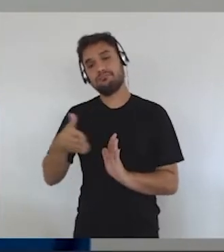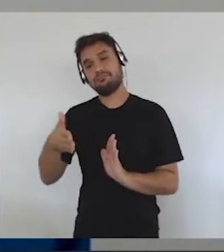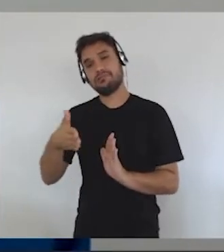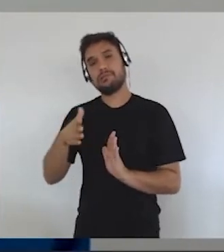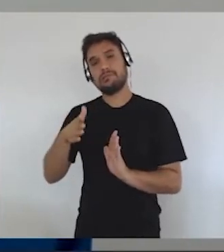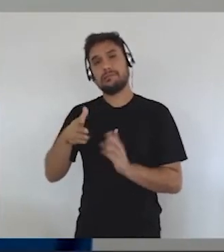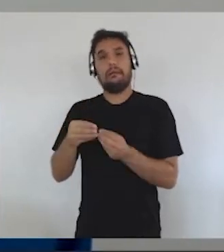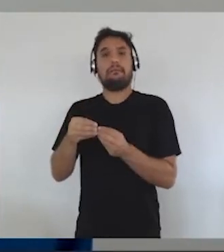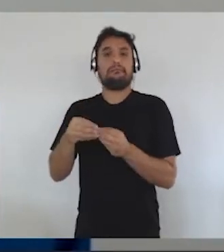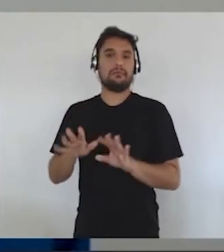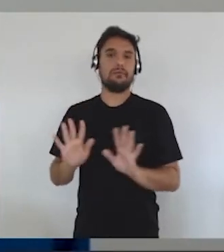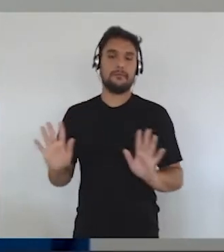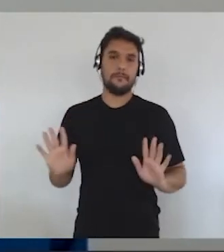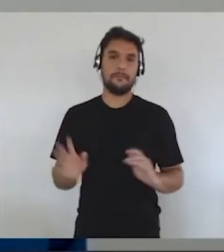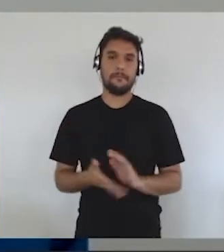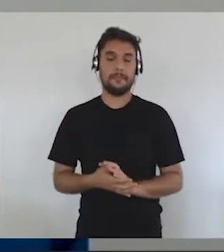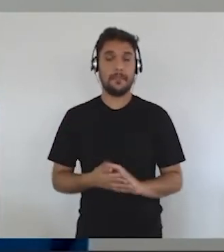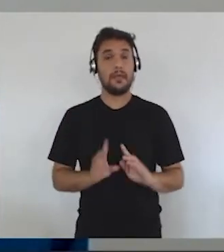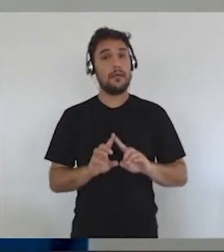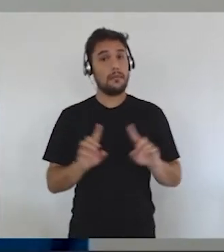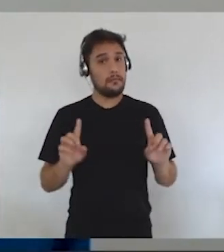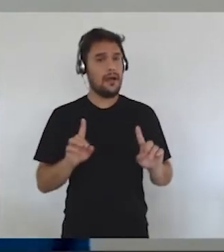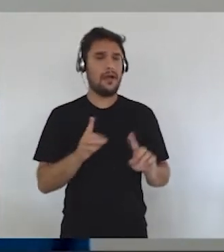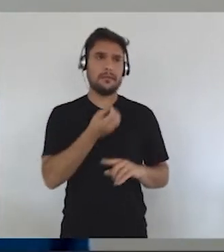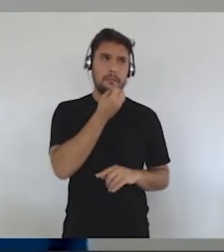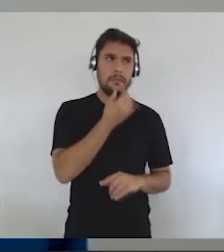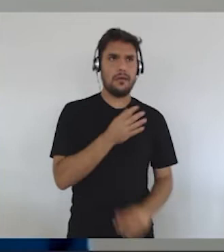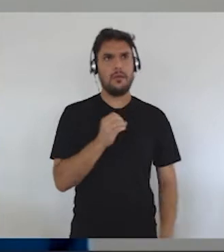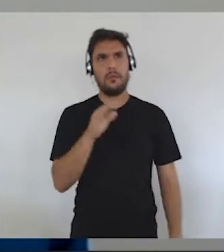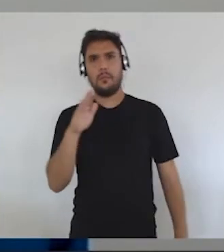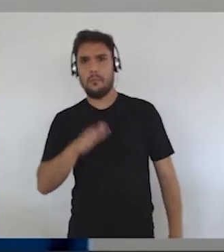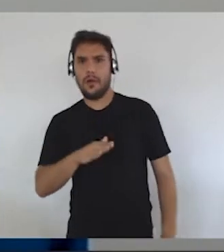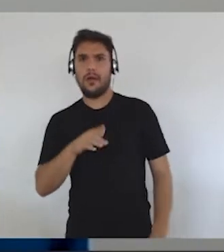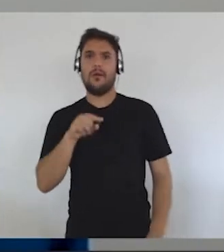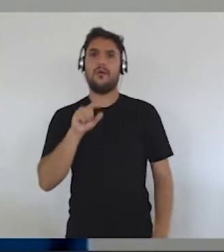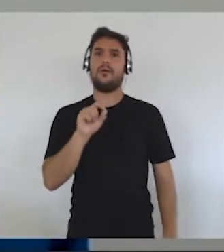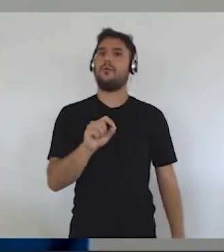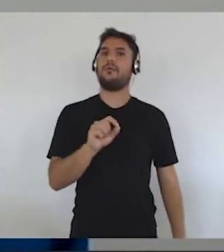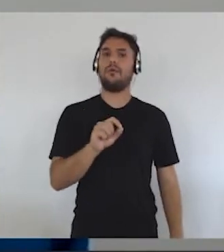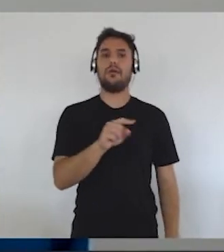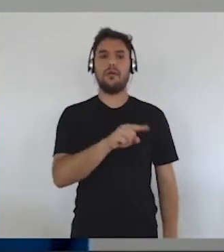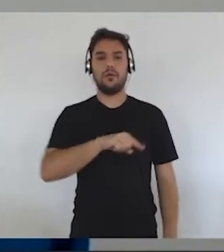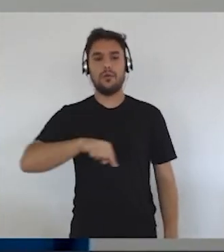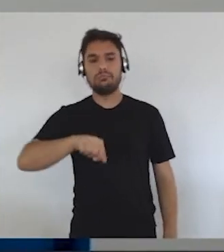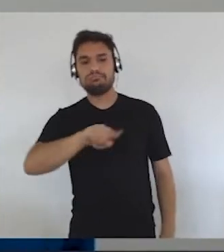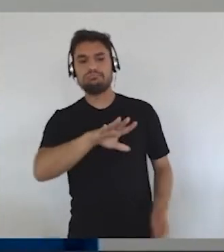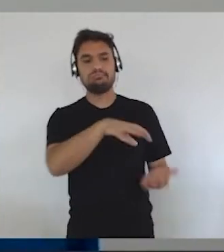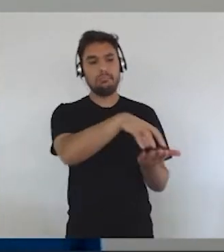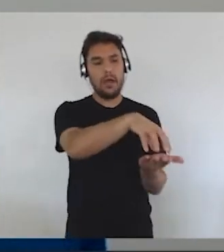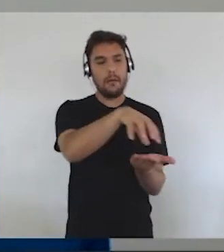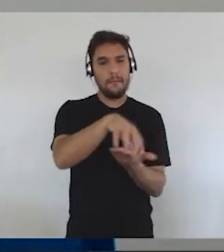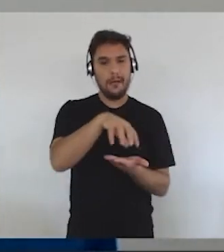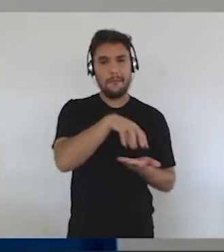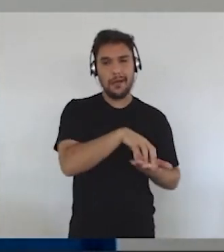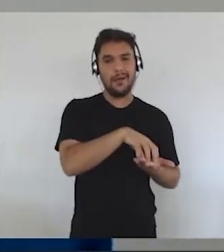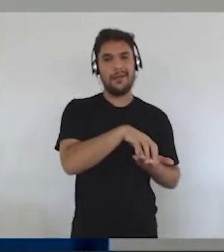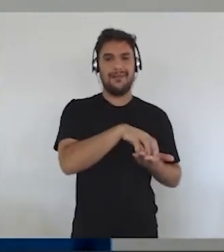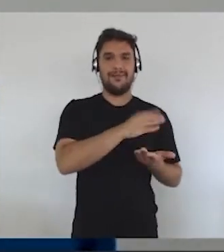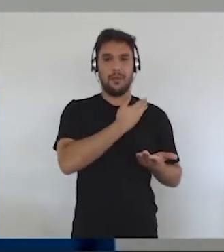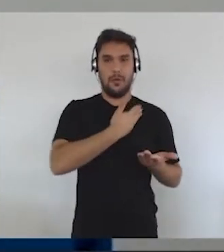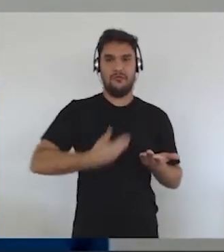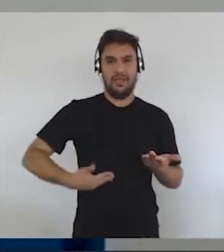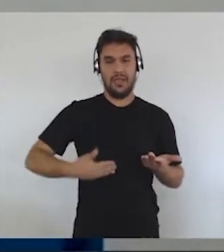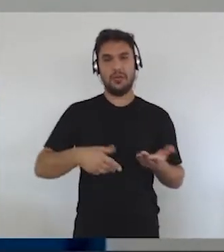ameaçado. No entanto, bem ou mal, os órgãos de enfim, gestão do